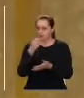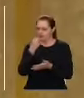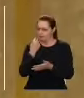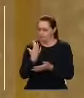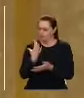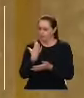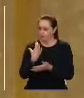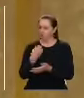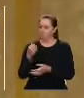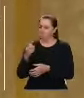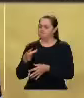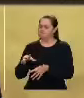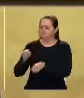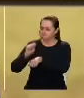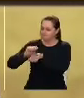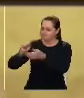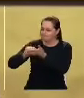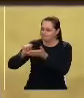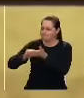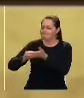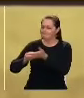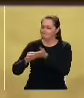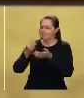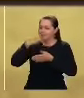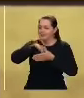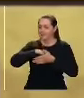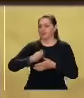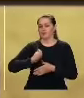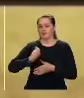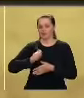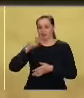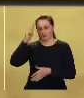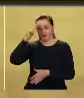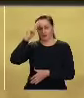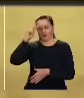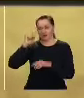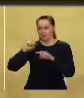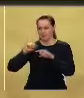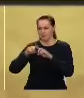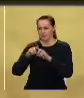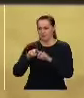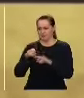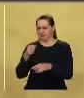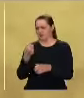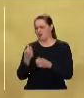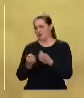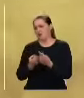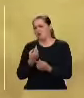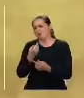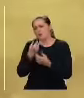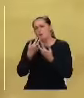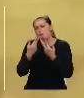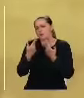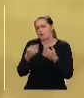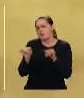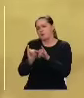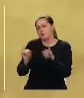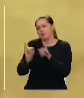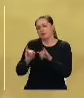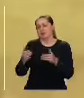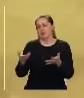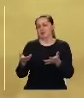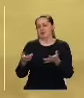por cima. Não vale a pena. Vai valer a pena discutir por causa de um copo d'água, por causa de uma roupa fora do